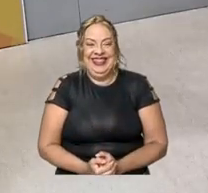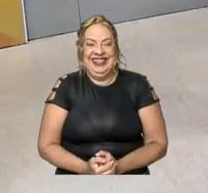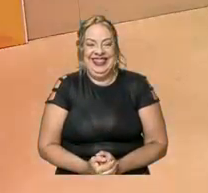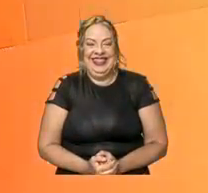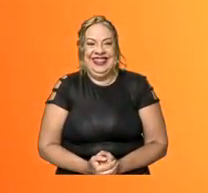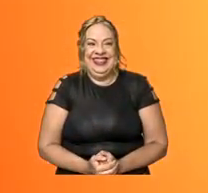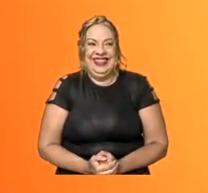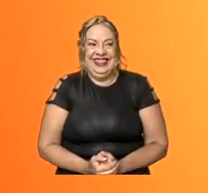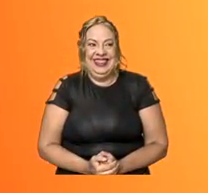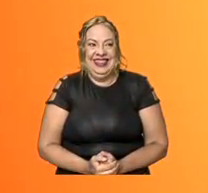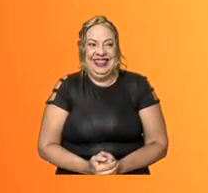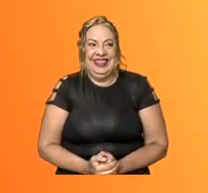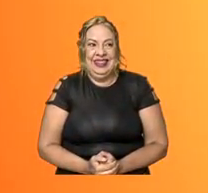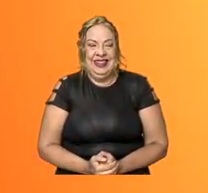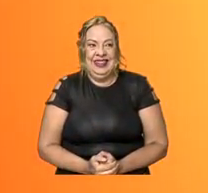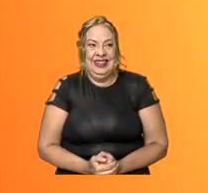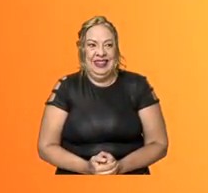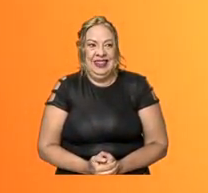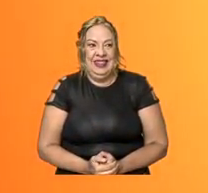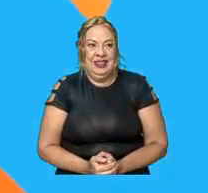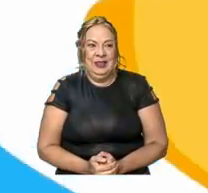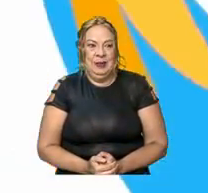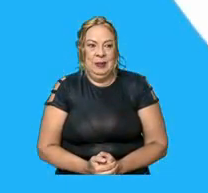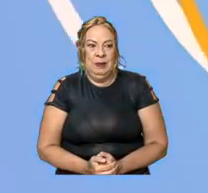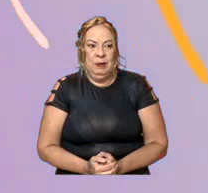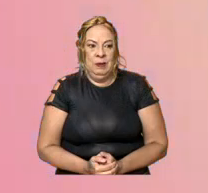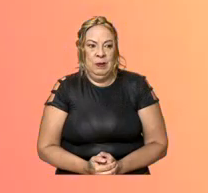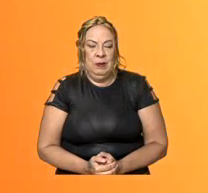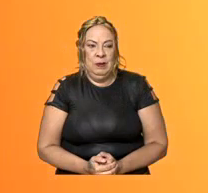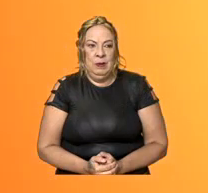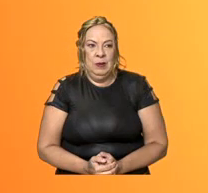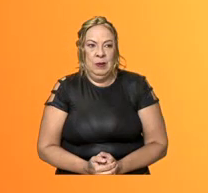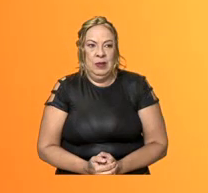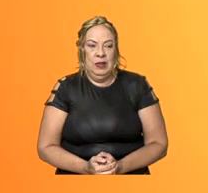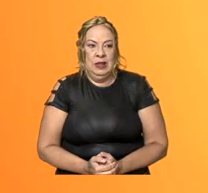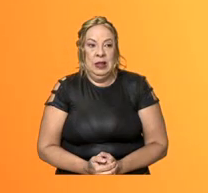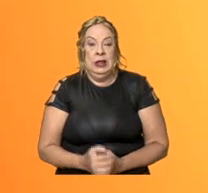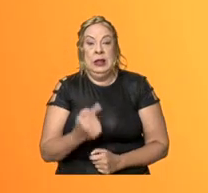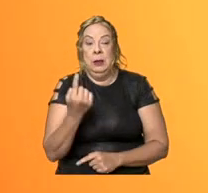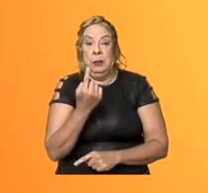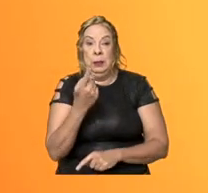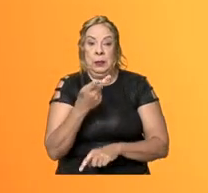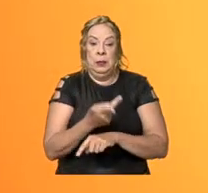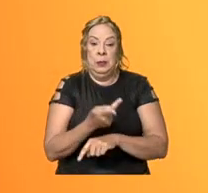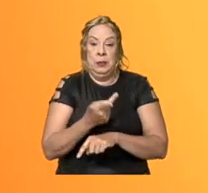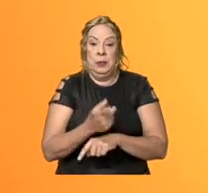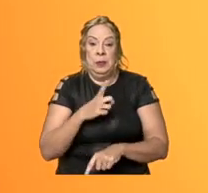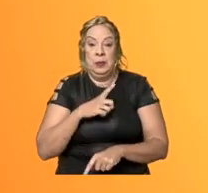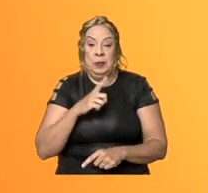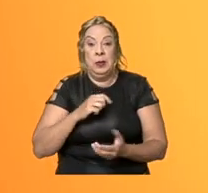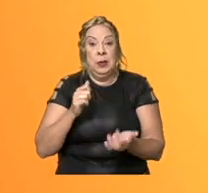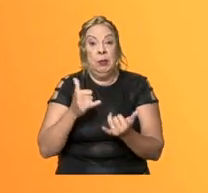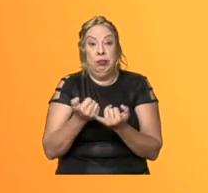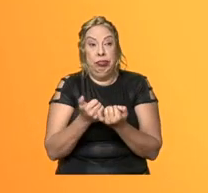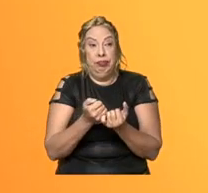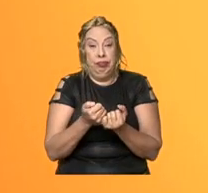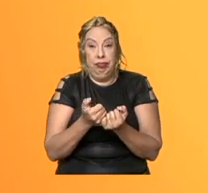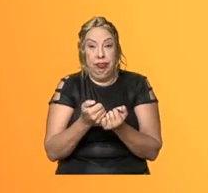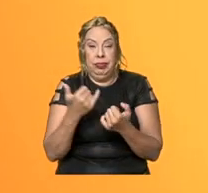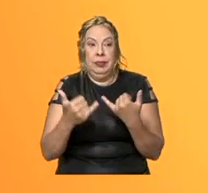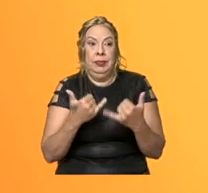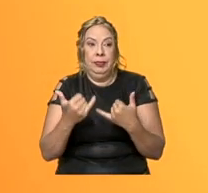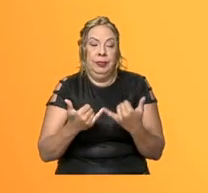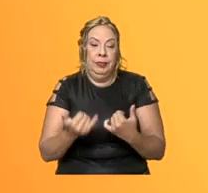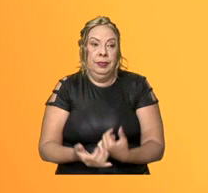Vambora! No primeiro prêmio de hoje tem um PlayStation 5. Um PlayStation 5 agora, no